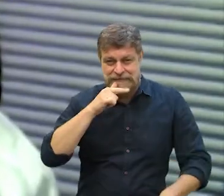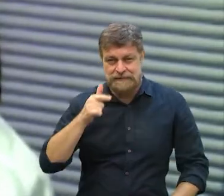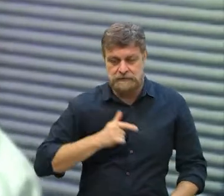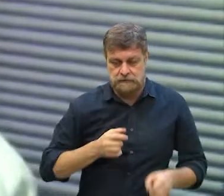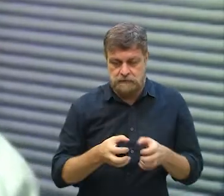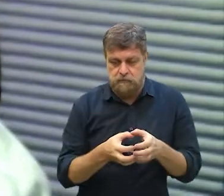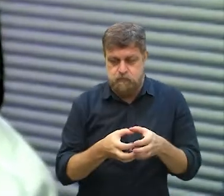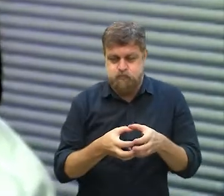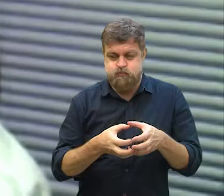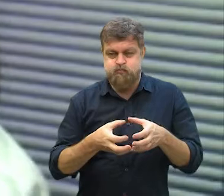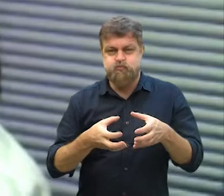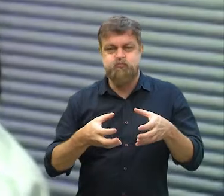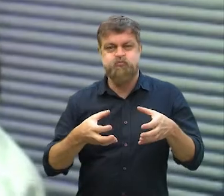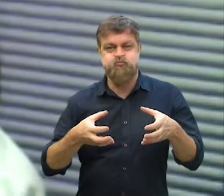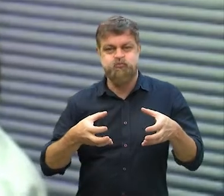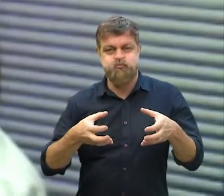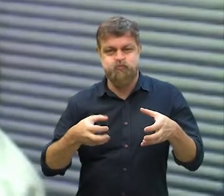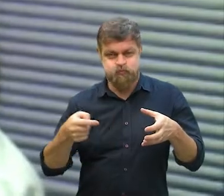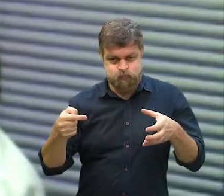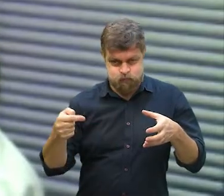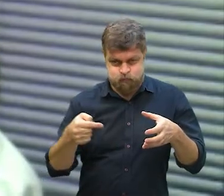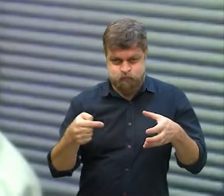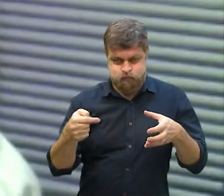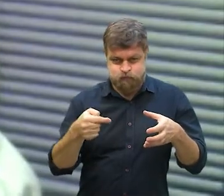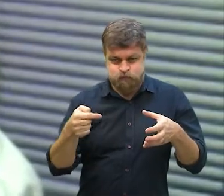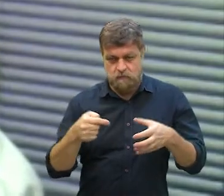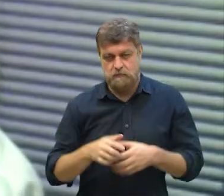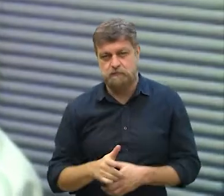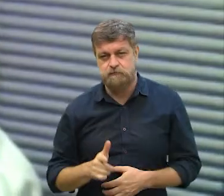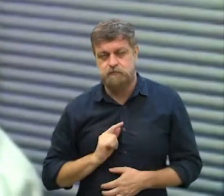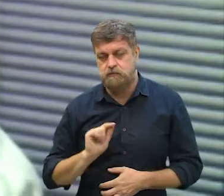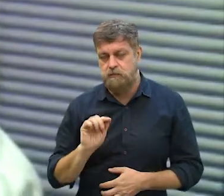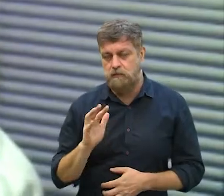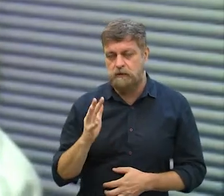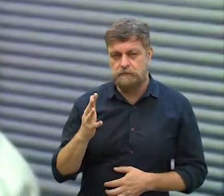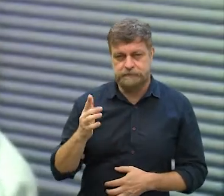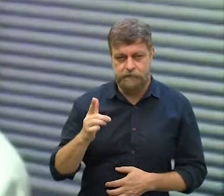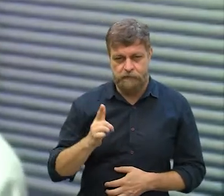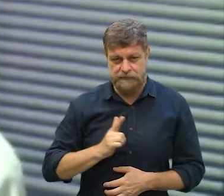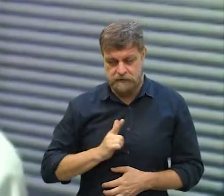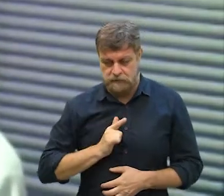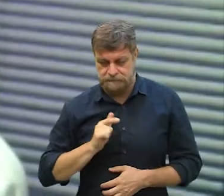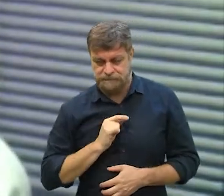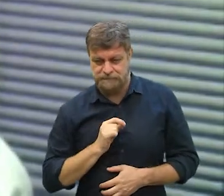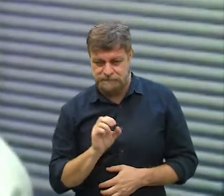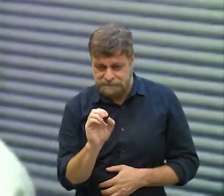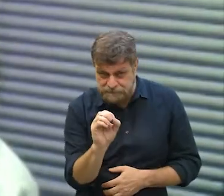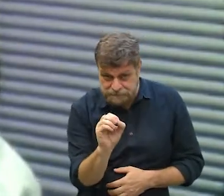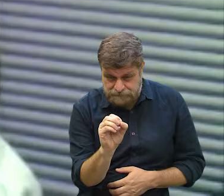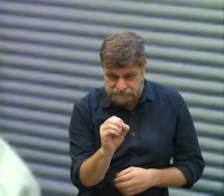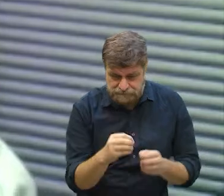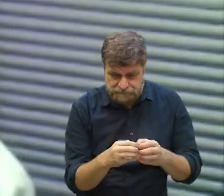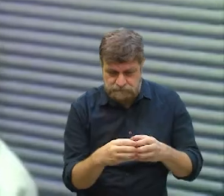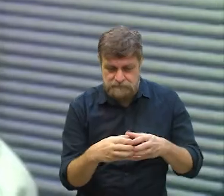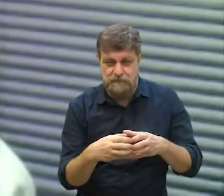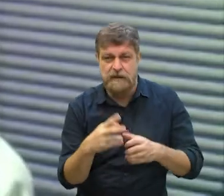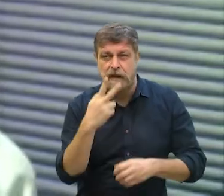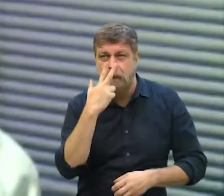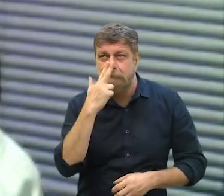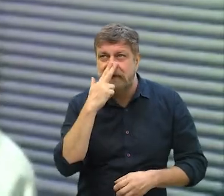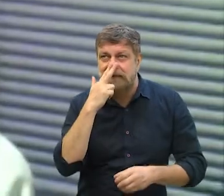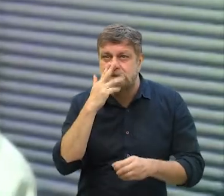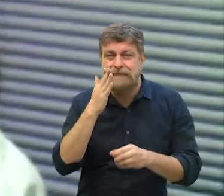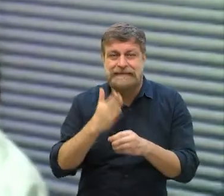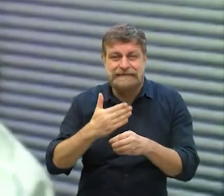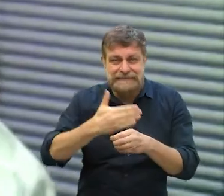cresce tanto para fora, ela aumenta de fato de volume, então ela sai do tamanhinho de uma noz, podendo chegar ao tamanho de uma